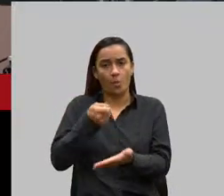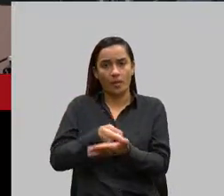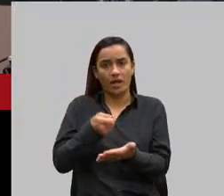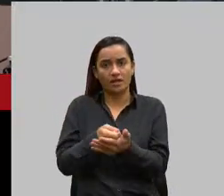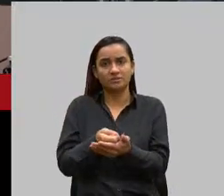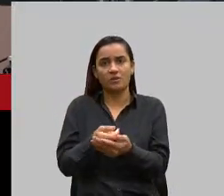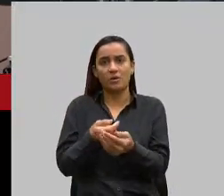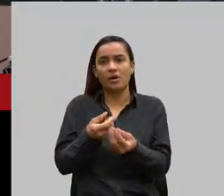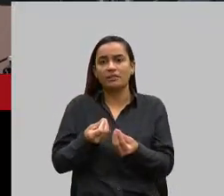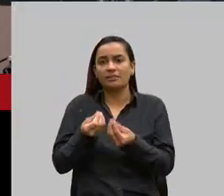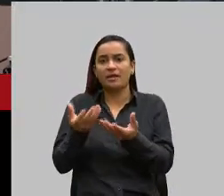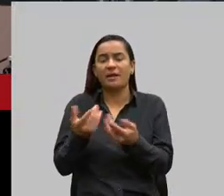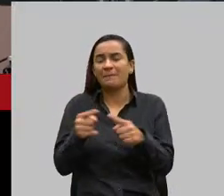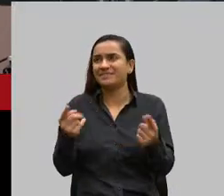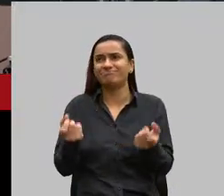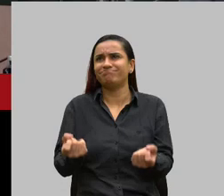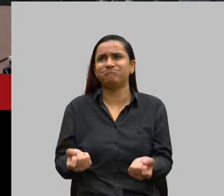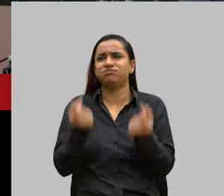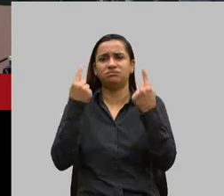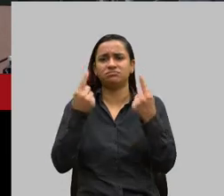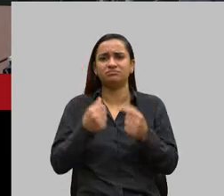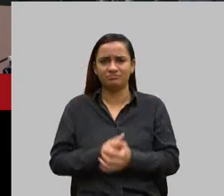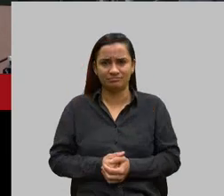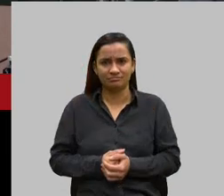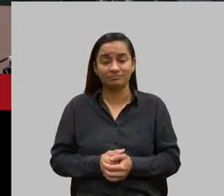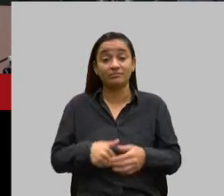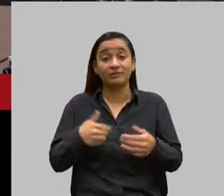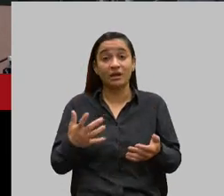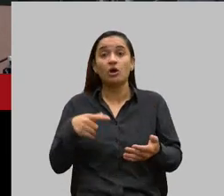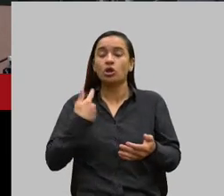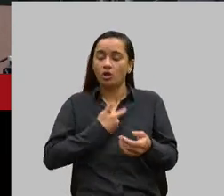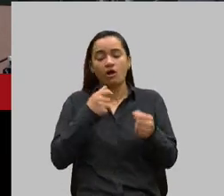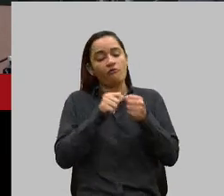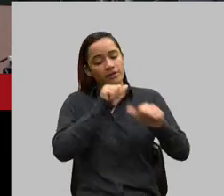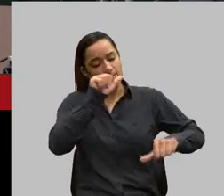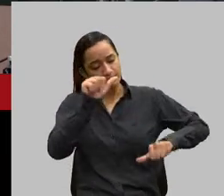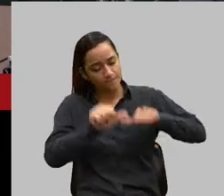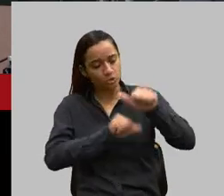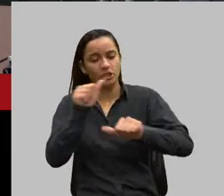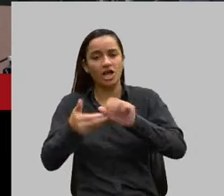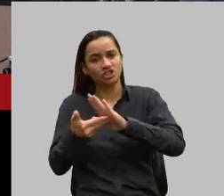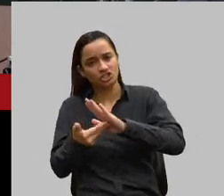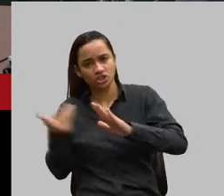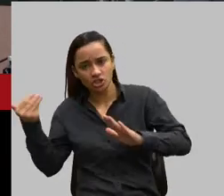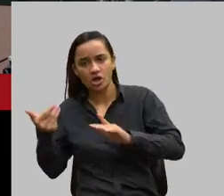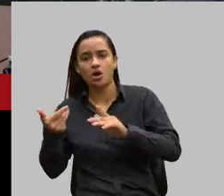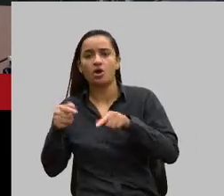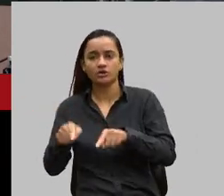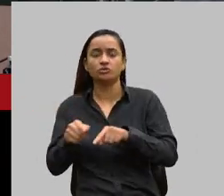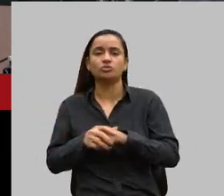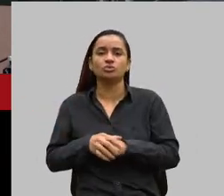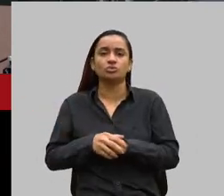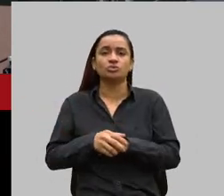título aberração fizemos as mudanças necessárias tiramos isso tiramos essas